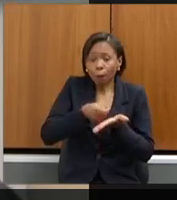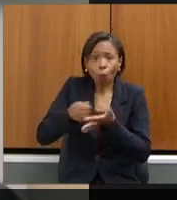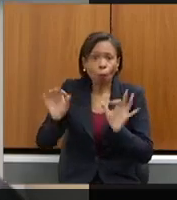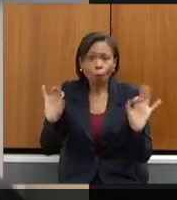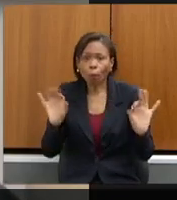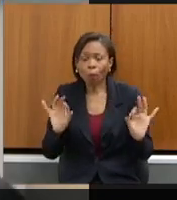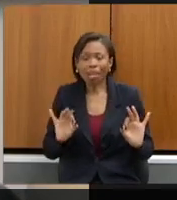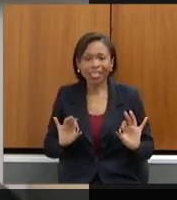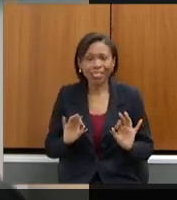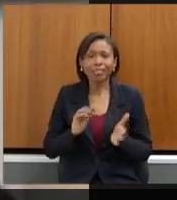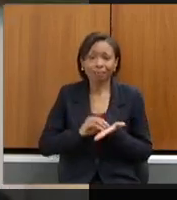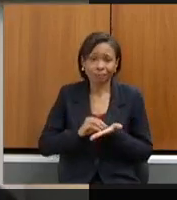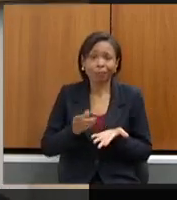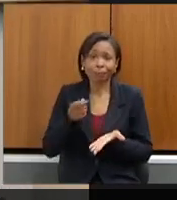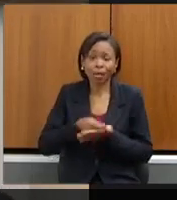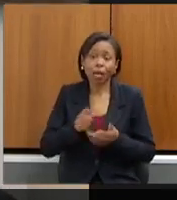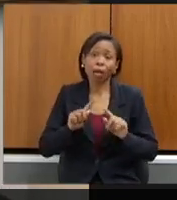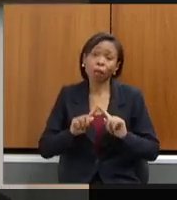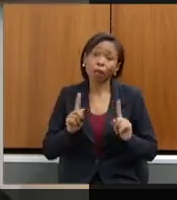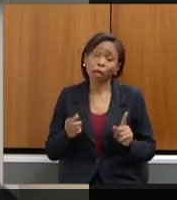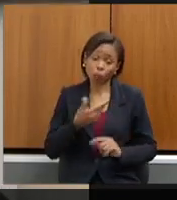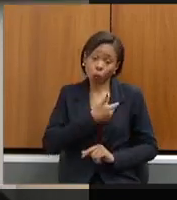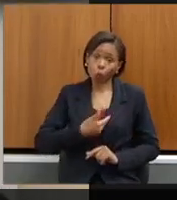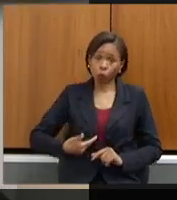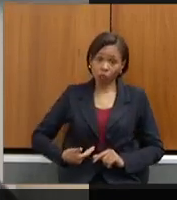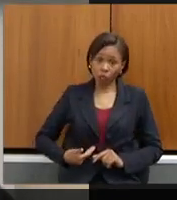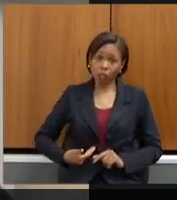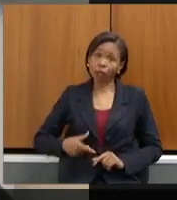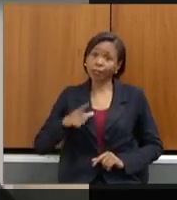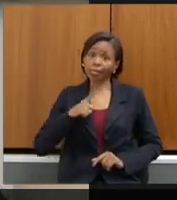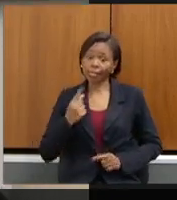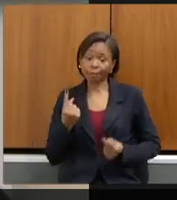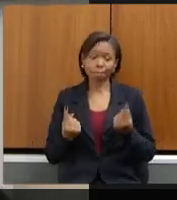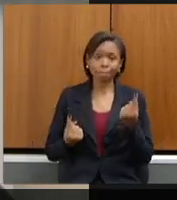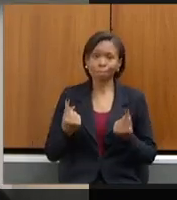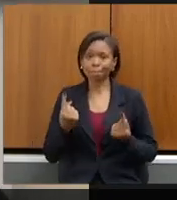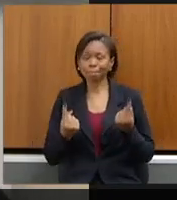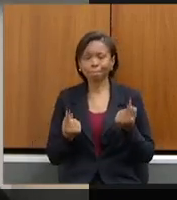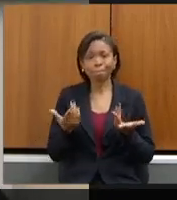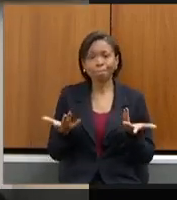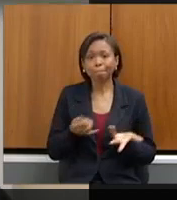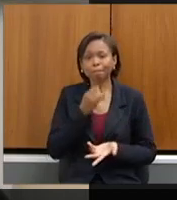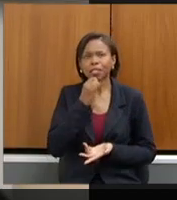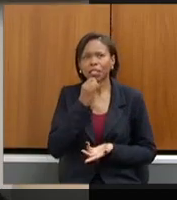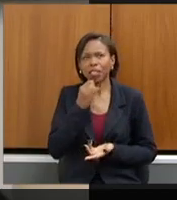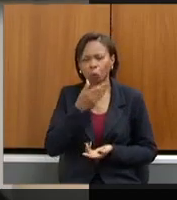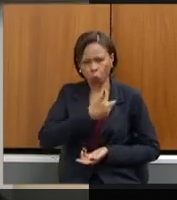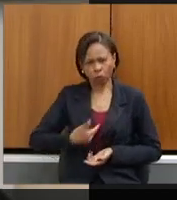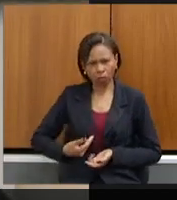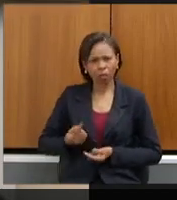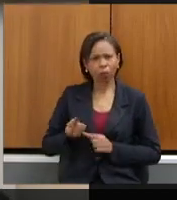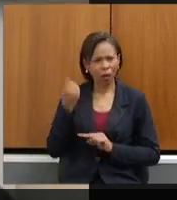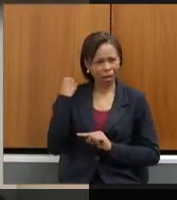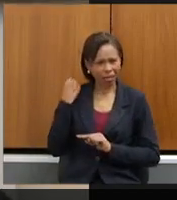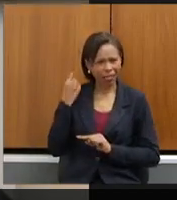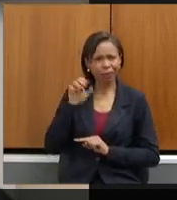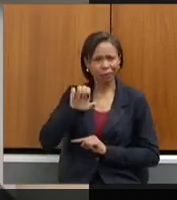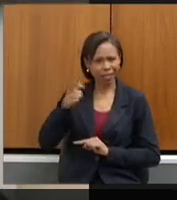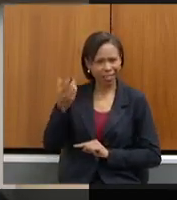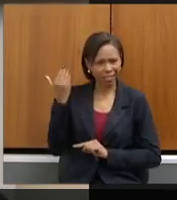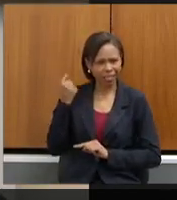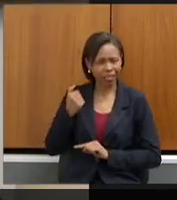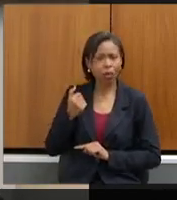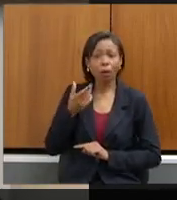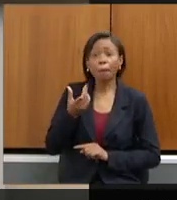e o governador tem aquela escolha de Sofia né Por exemplo governo passado pegou o dinheiro